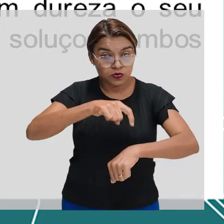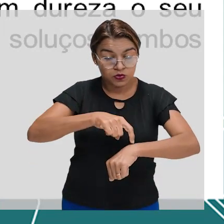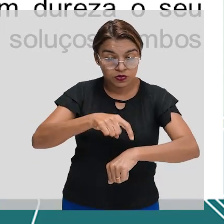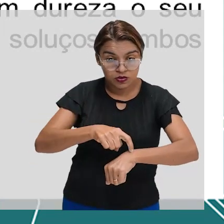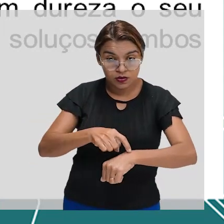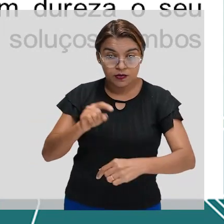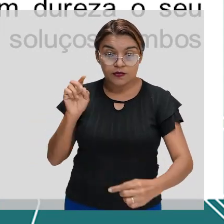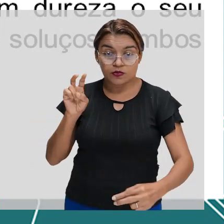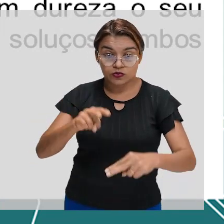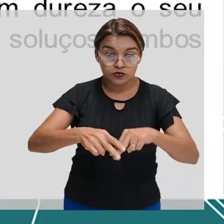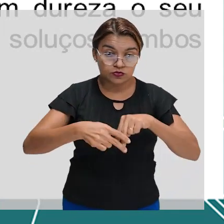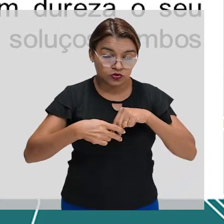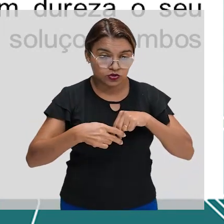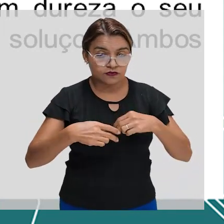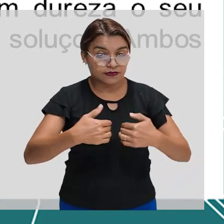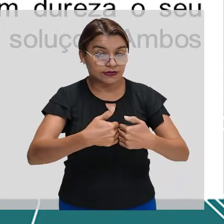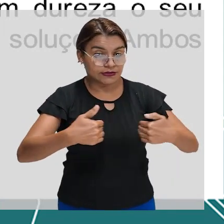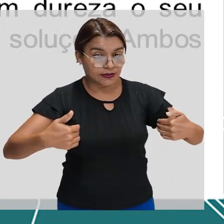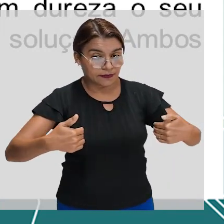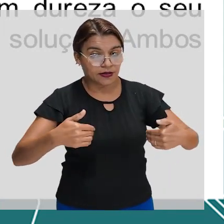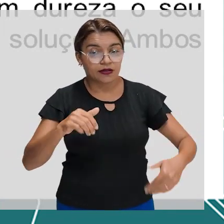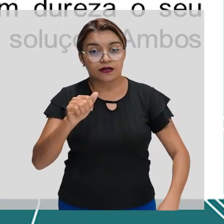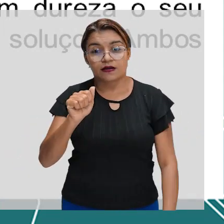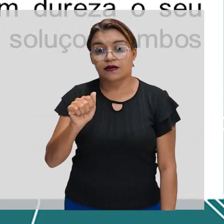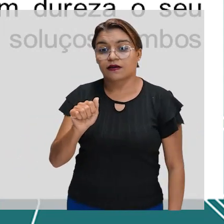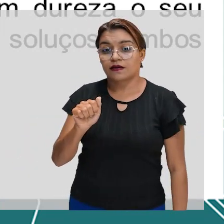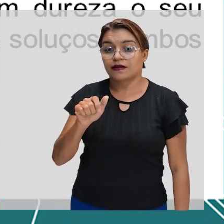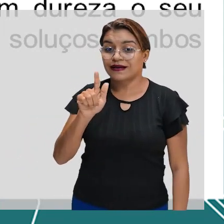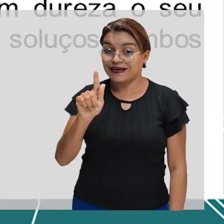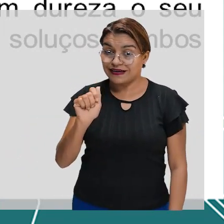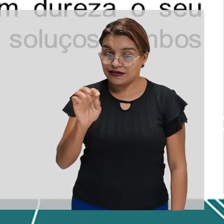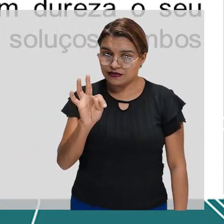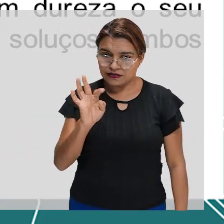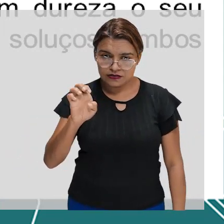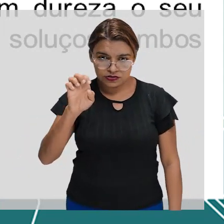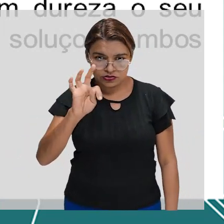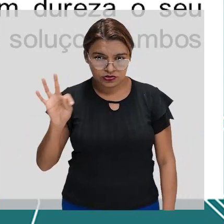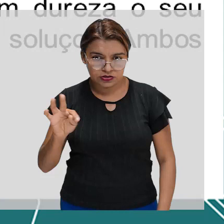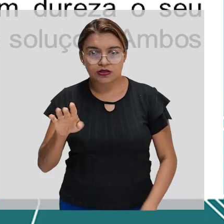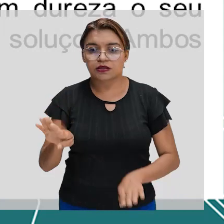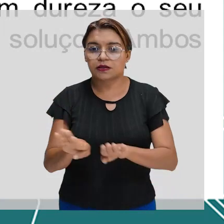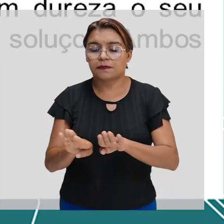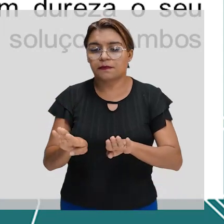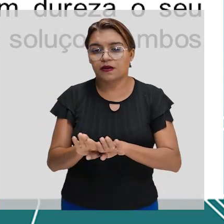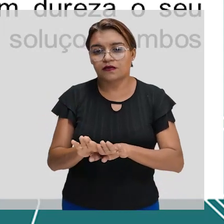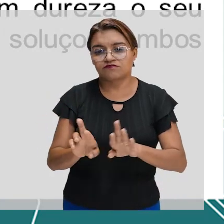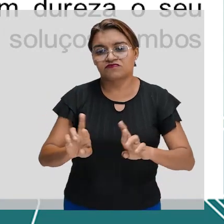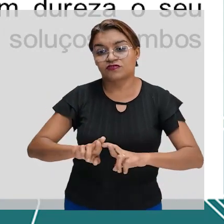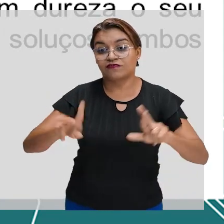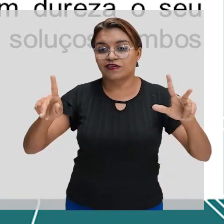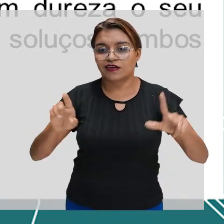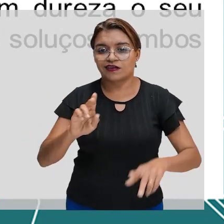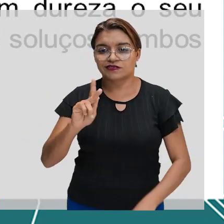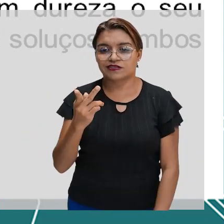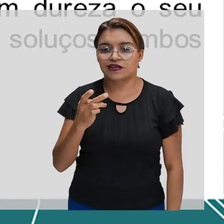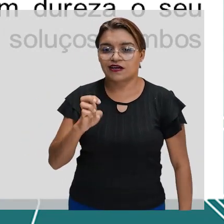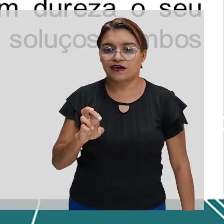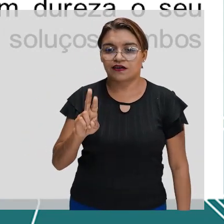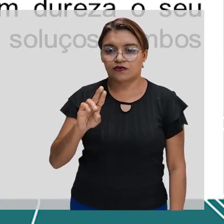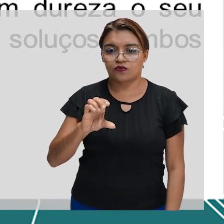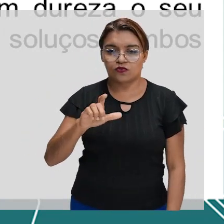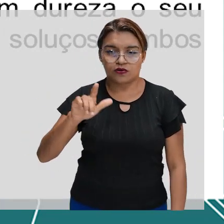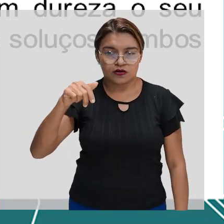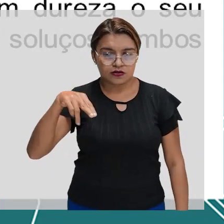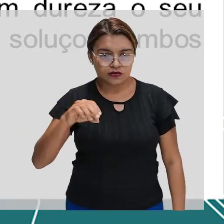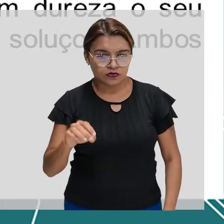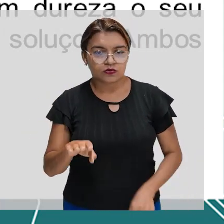separam-se tanto quanto garrês se afasta e de verde de Herculano um é a constante pessoal